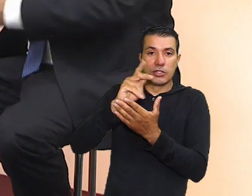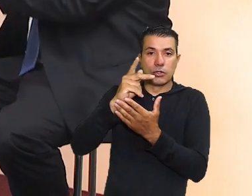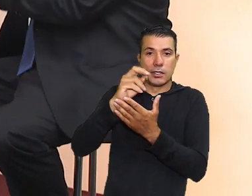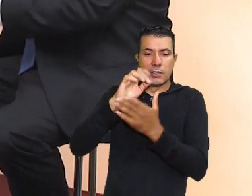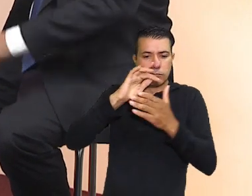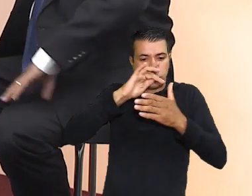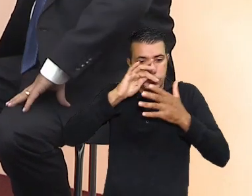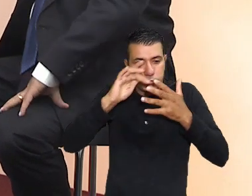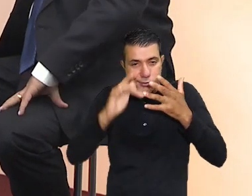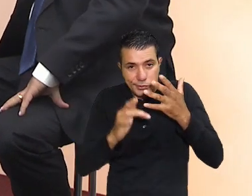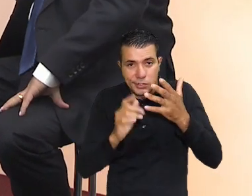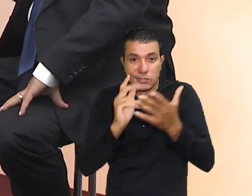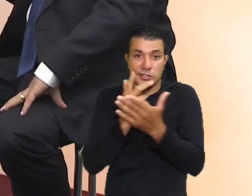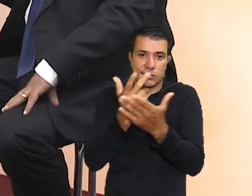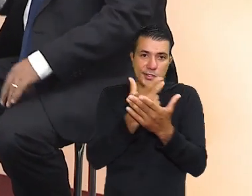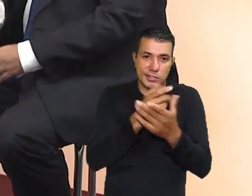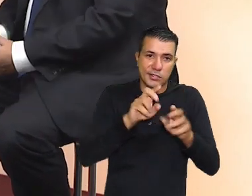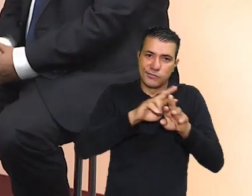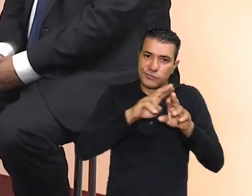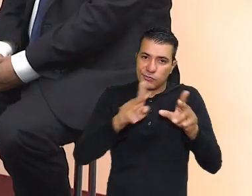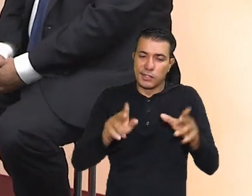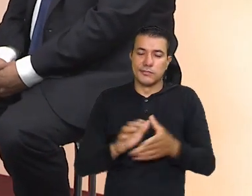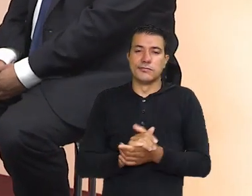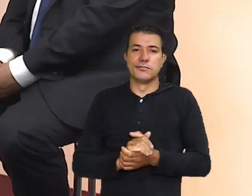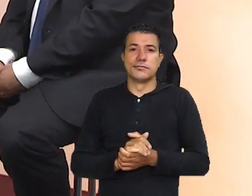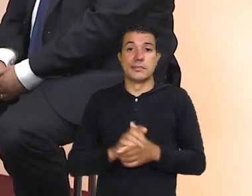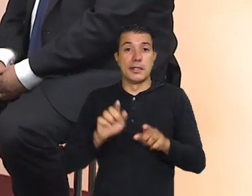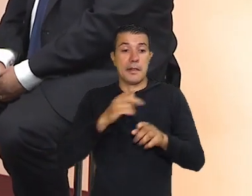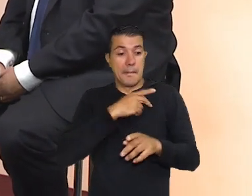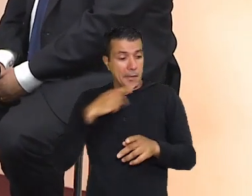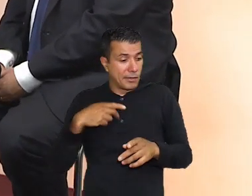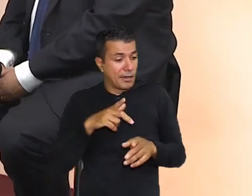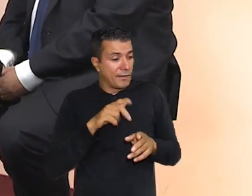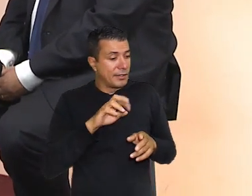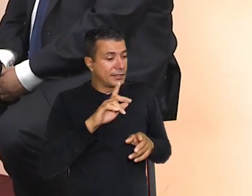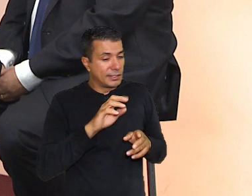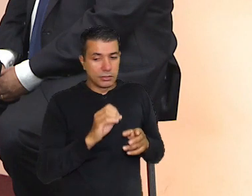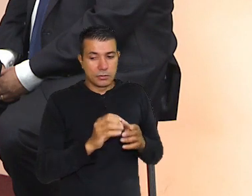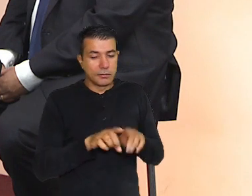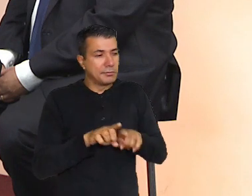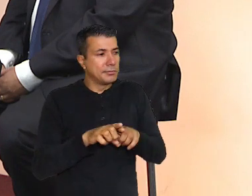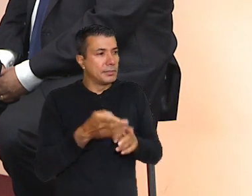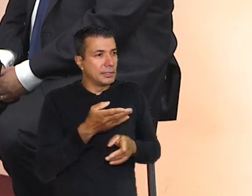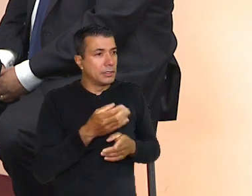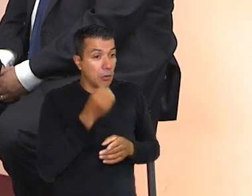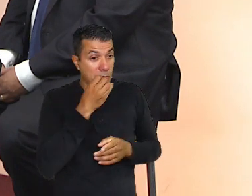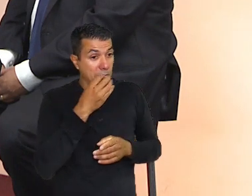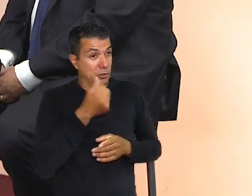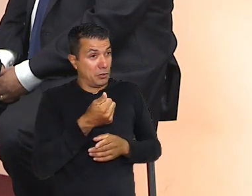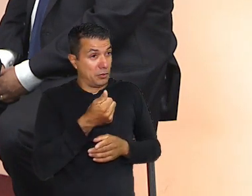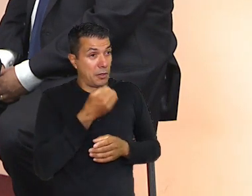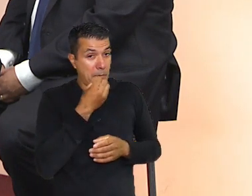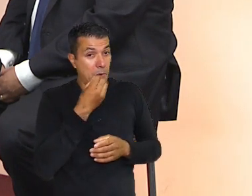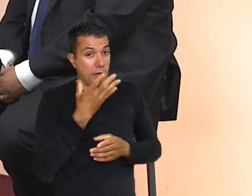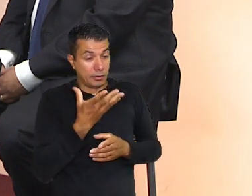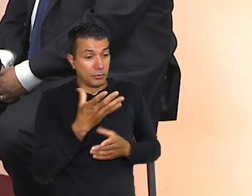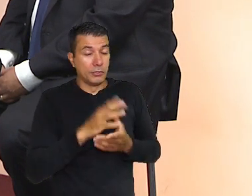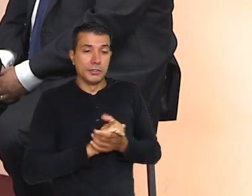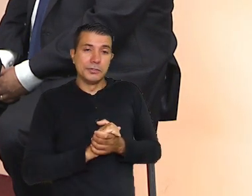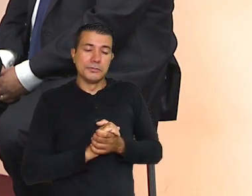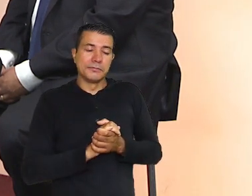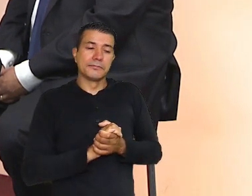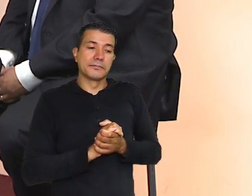Vista, o distrito que eu represento. Ok, pastor. Pastor Francisco, manda um abraço para o seu grupo. Muito bem. Boa noite, pastor Leonardo. Boa